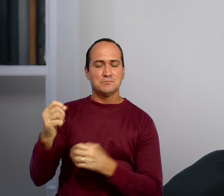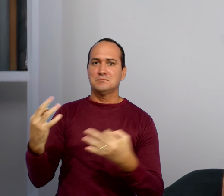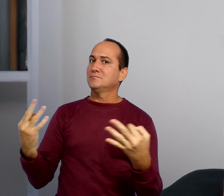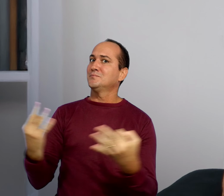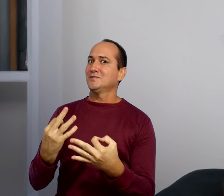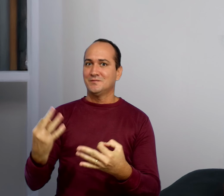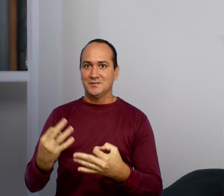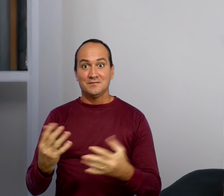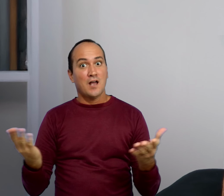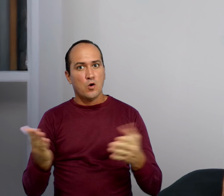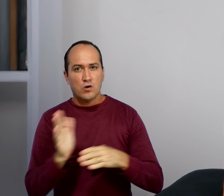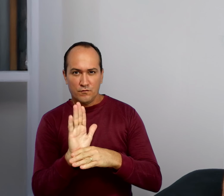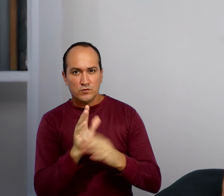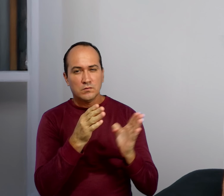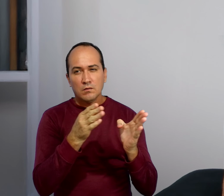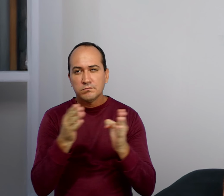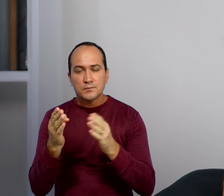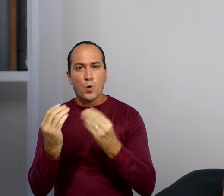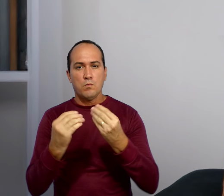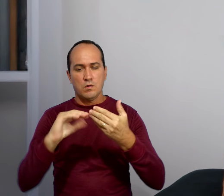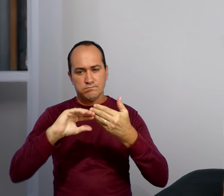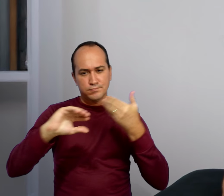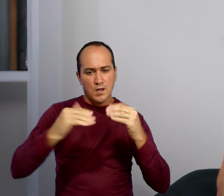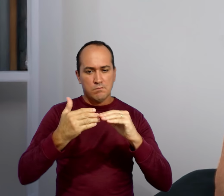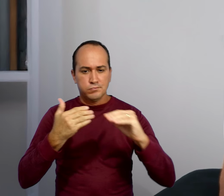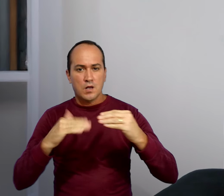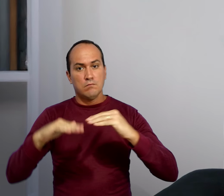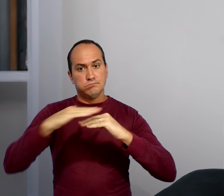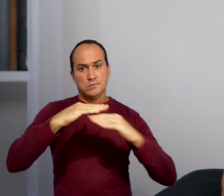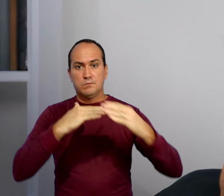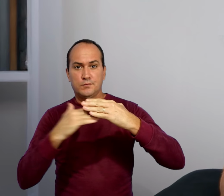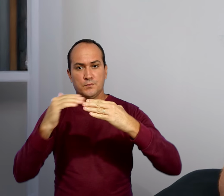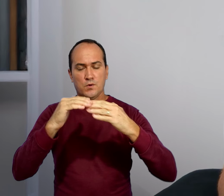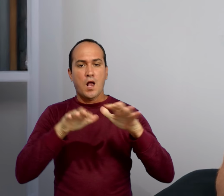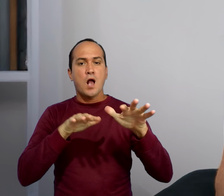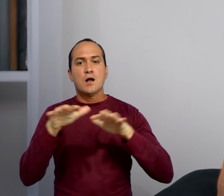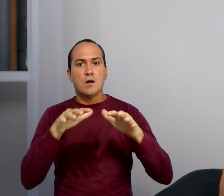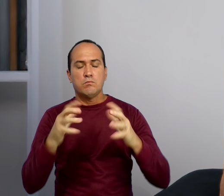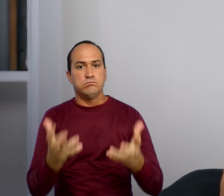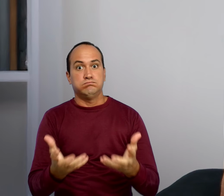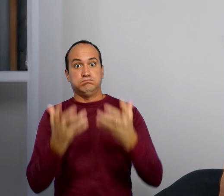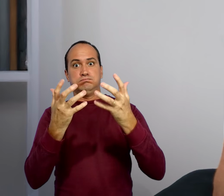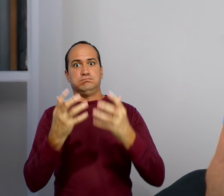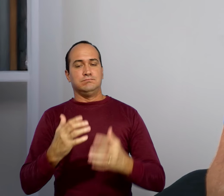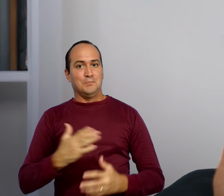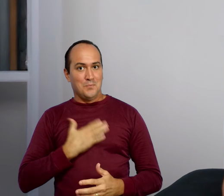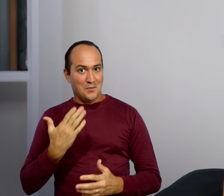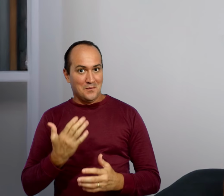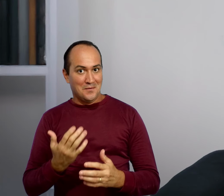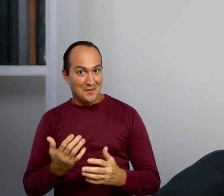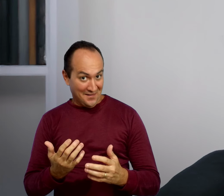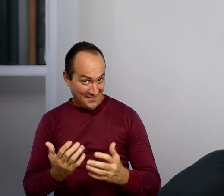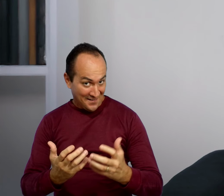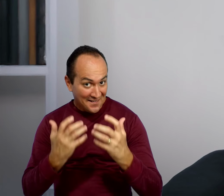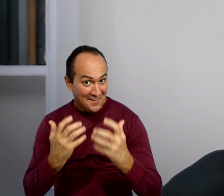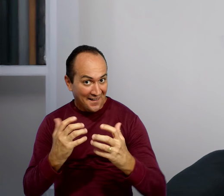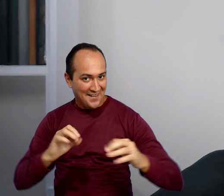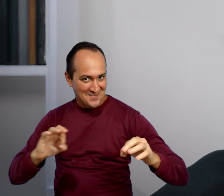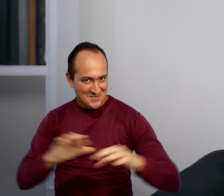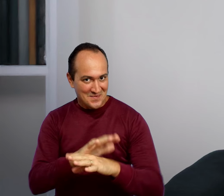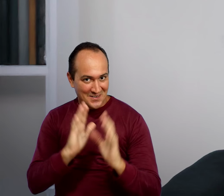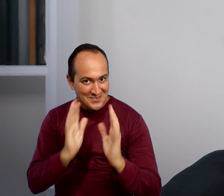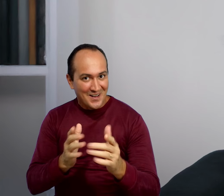isso. Nesse vídeo, vamos ver como separar os elementos em camadas e animá-los para criar um efeito surpreendente. Preparados